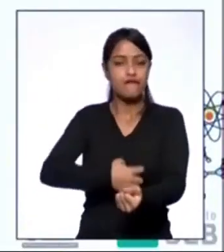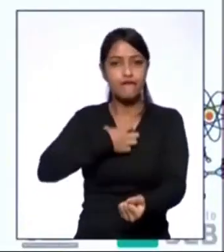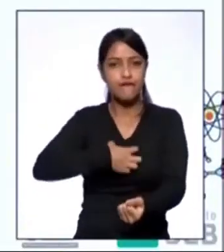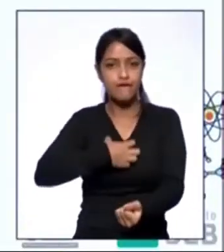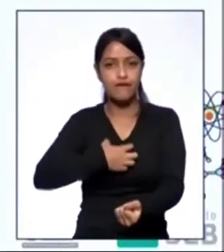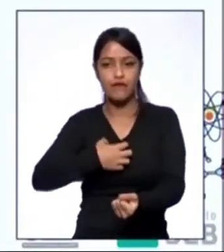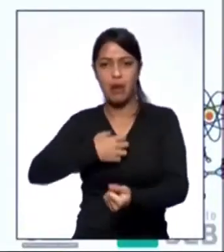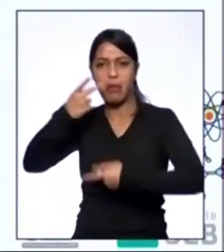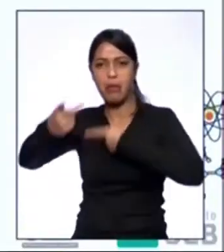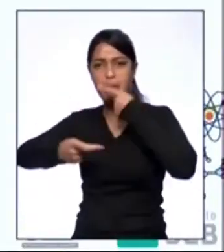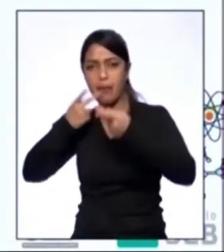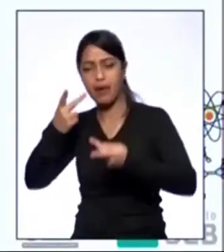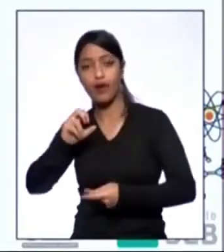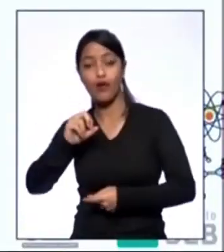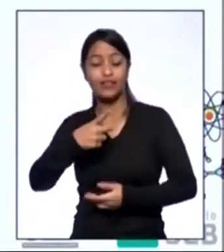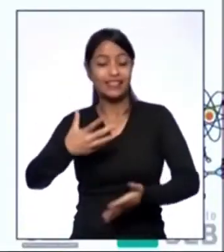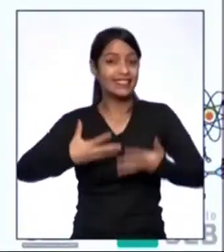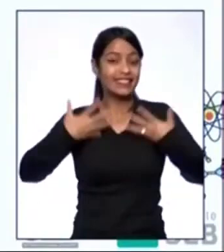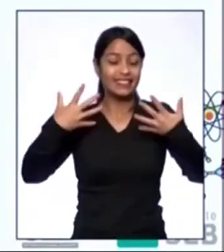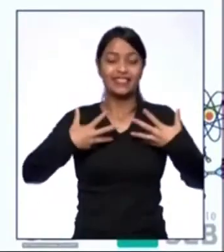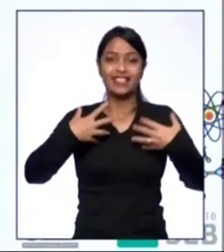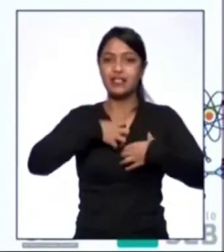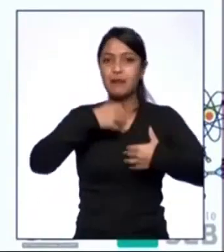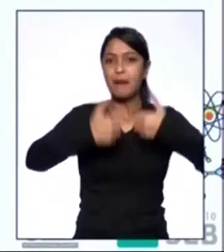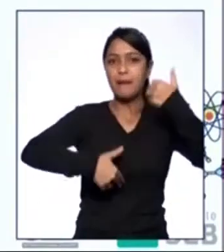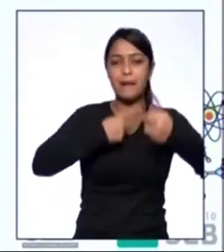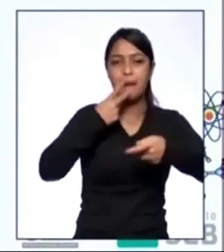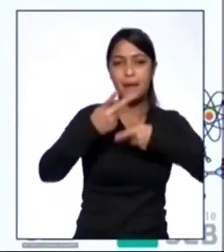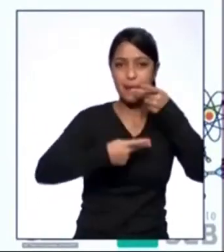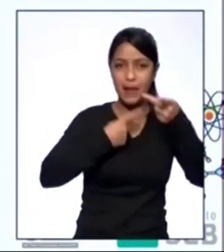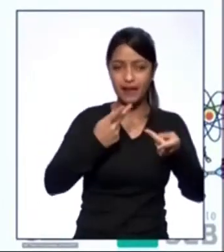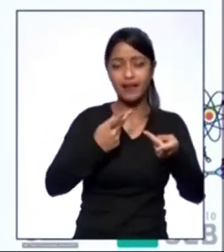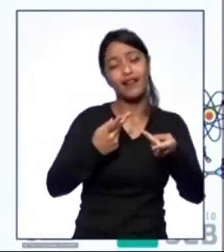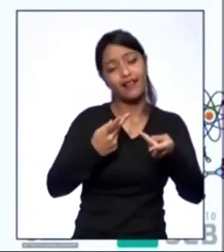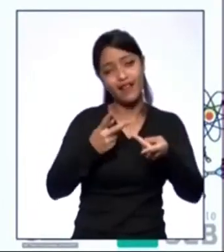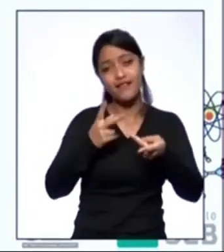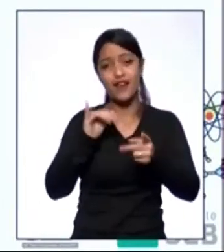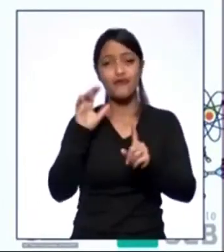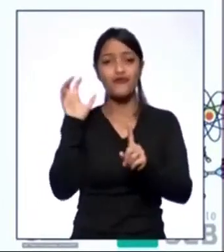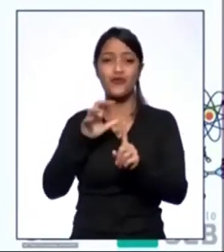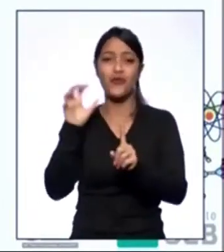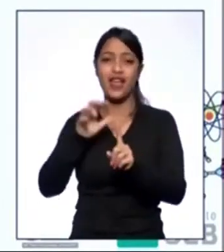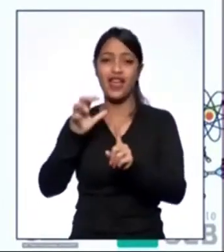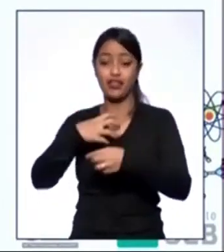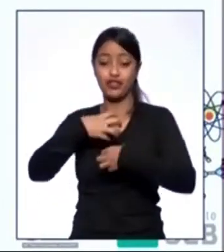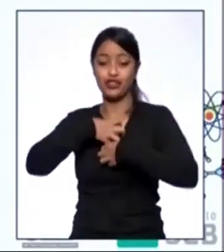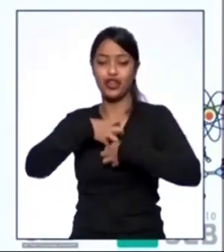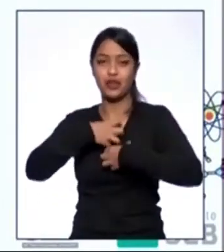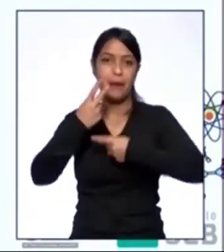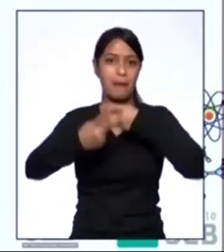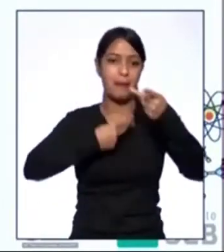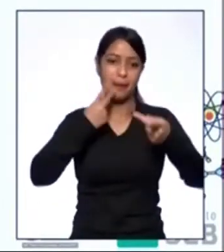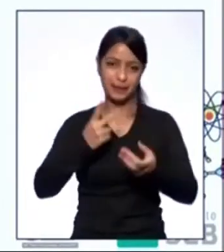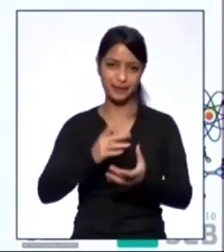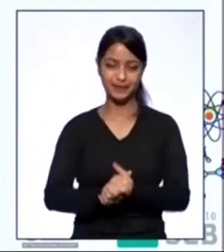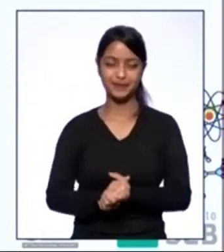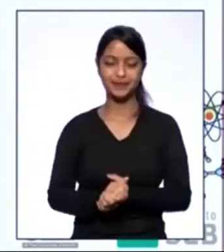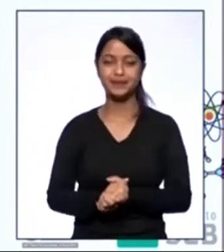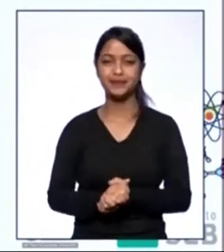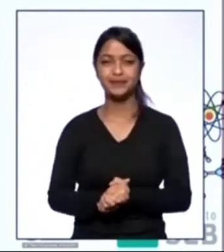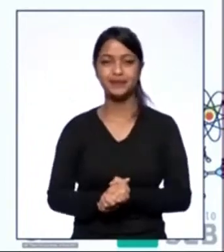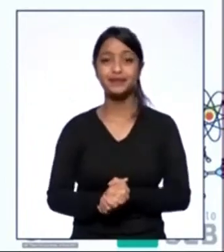você tá muito empolgado, né? Tudo isso determina aí como é que a gente vai se comportar. Então é interessante pensar assim,